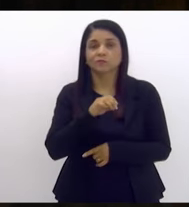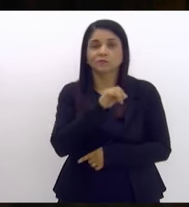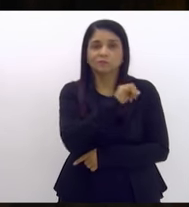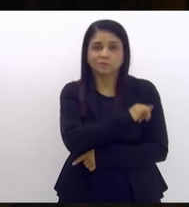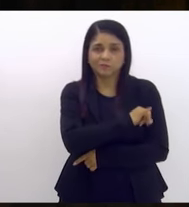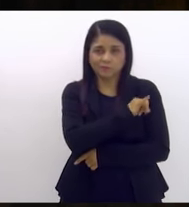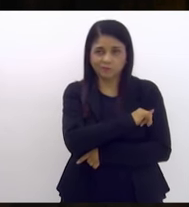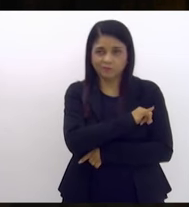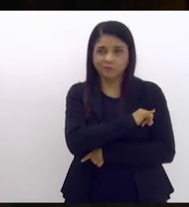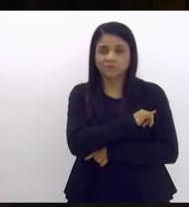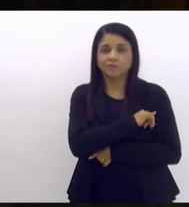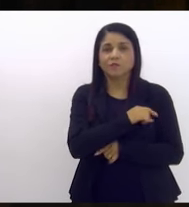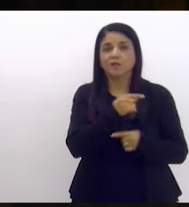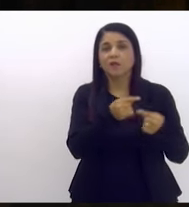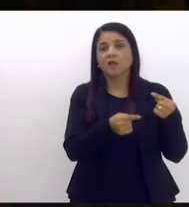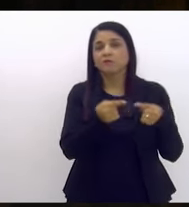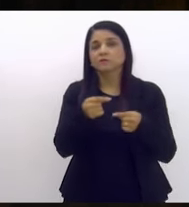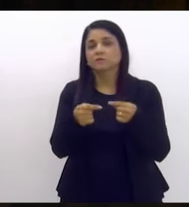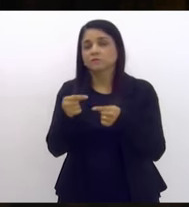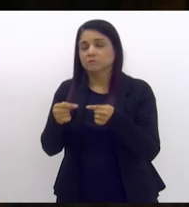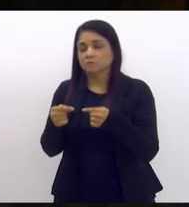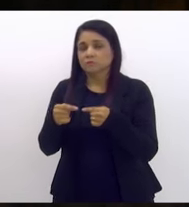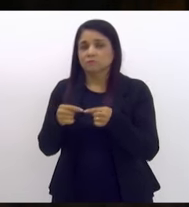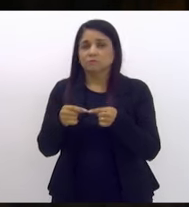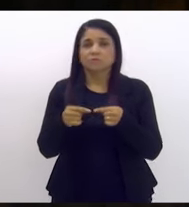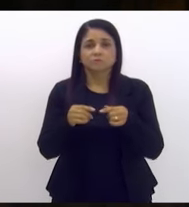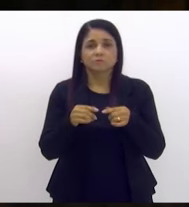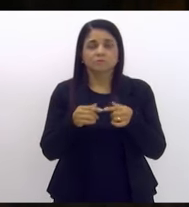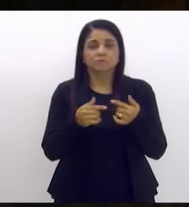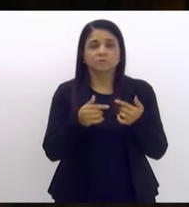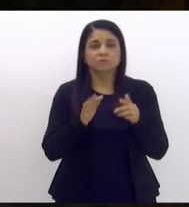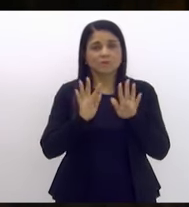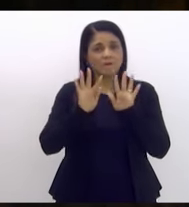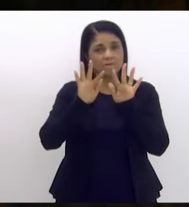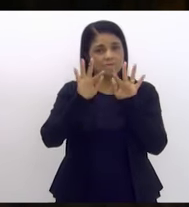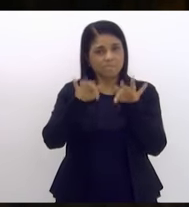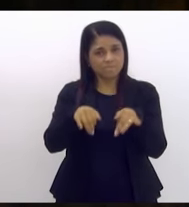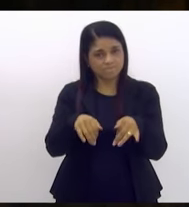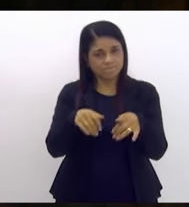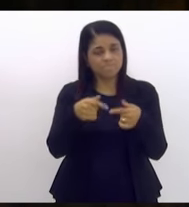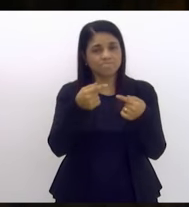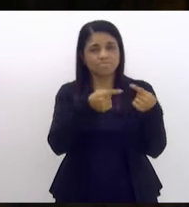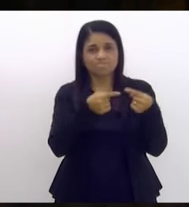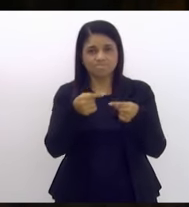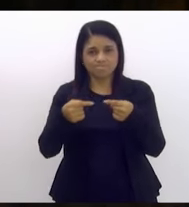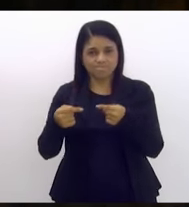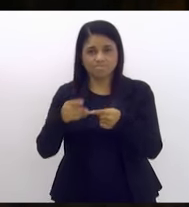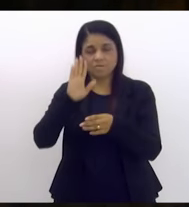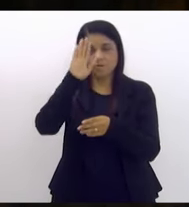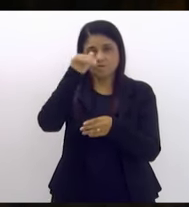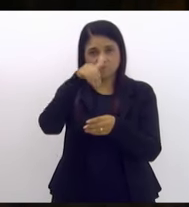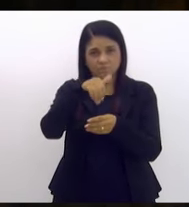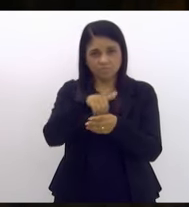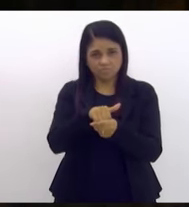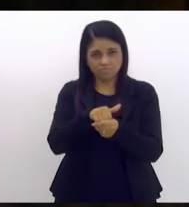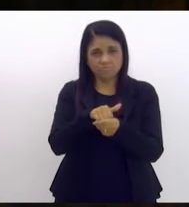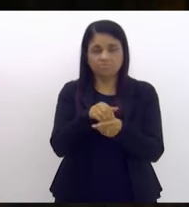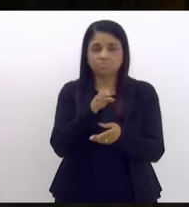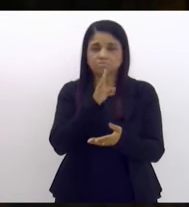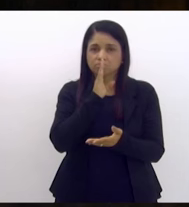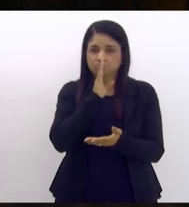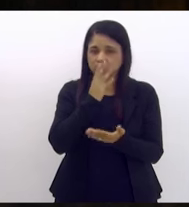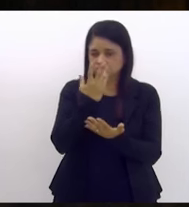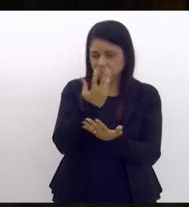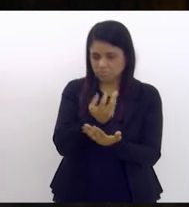Em discussão, não havendo quem queira discutir, encerrada a discussão, em votação, senhores que